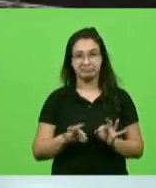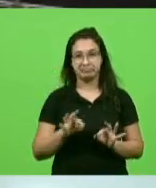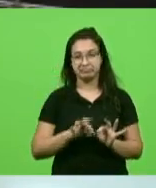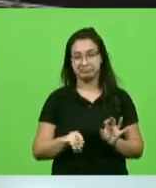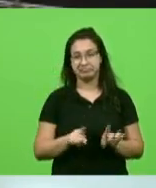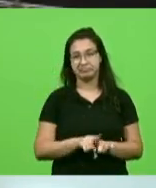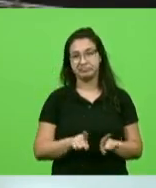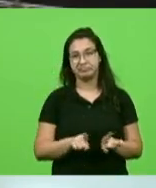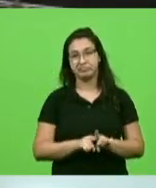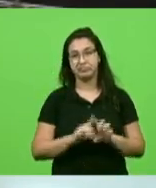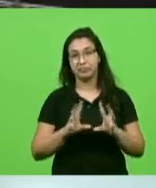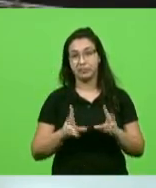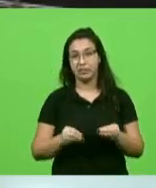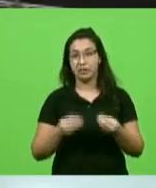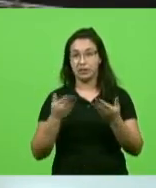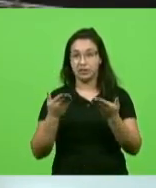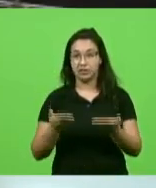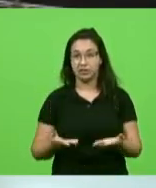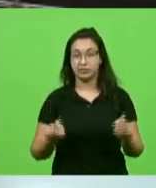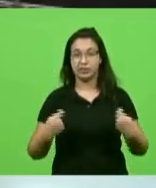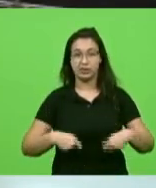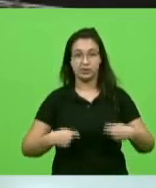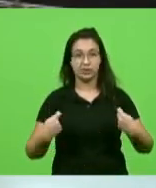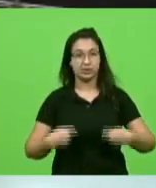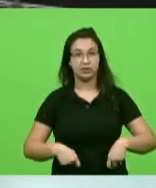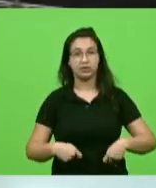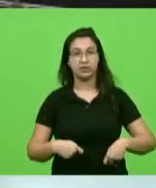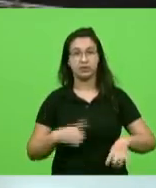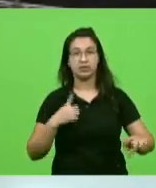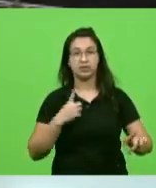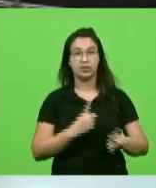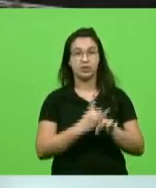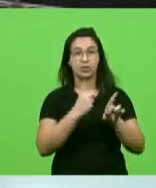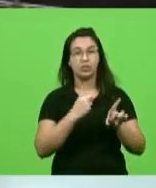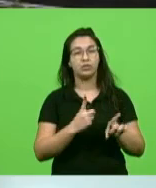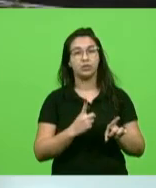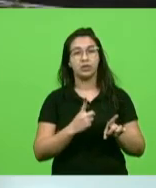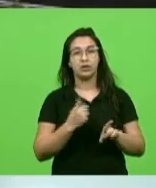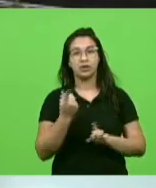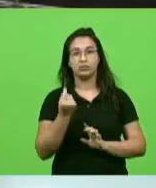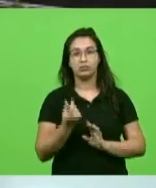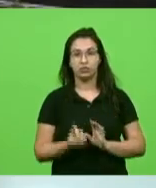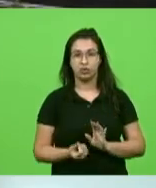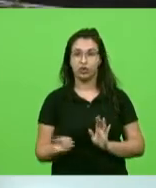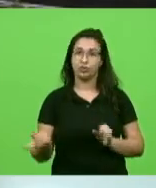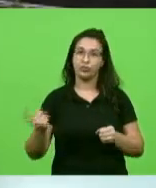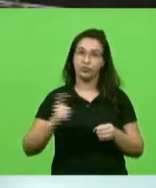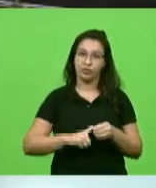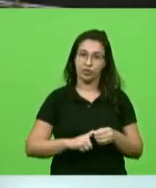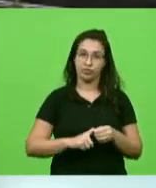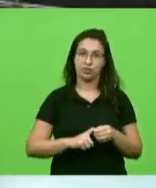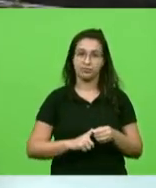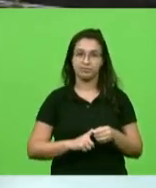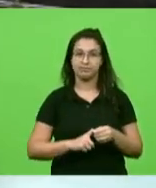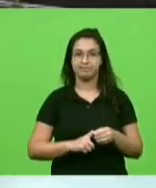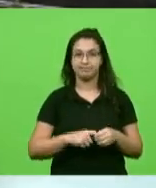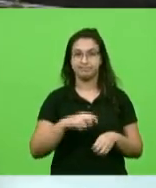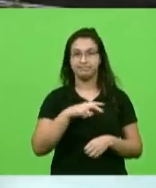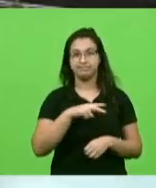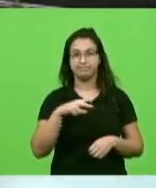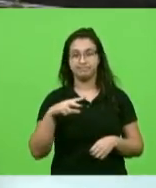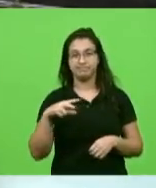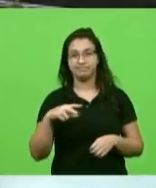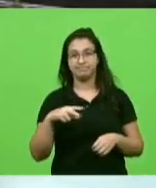com medidas genéricas objetivando buscar o ressarcimento do dinheiro desviado dos cofres públicos